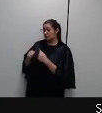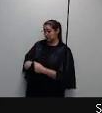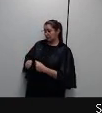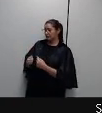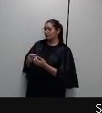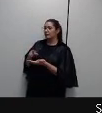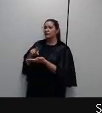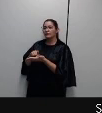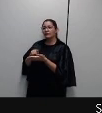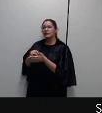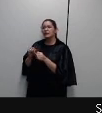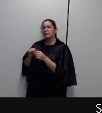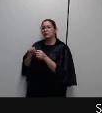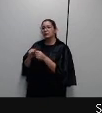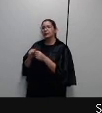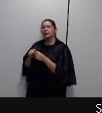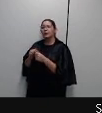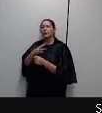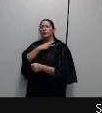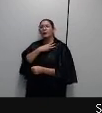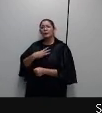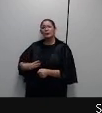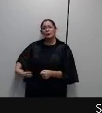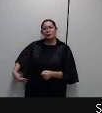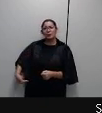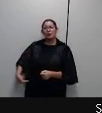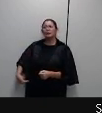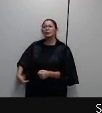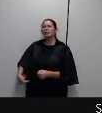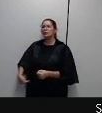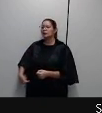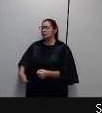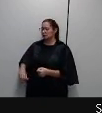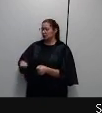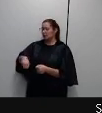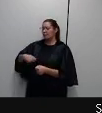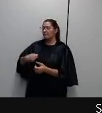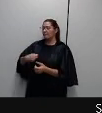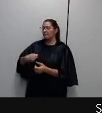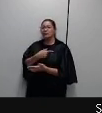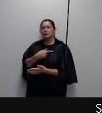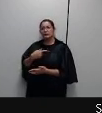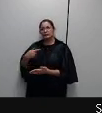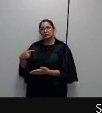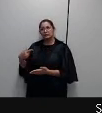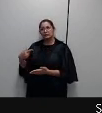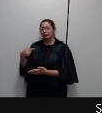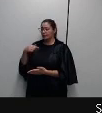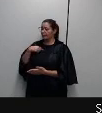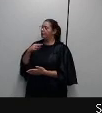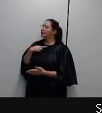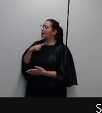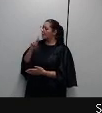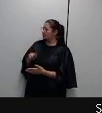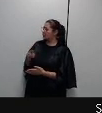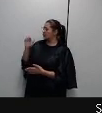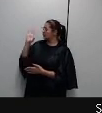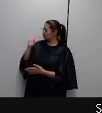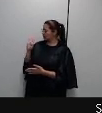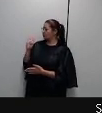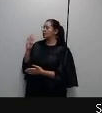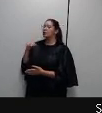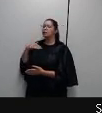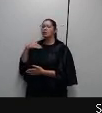não teve que não seria casa e aplicação das uma série eu realmente mantenho o posicionamento Lembrando